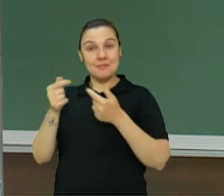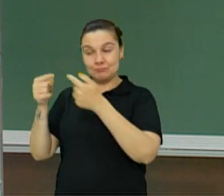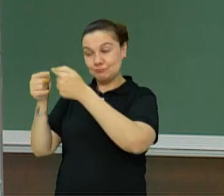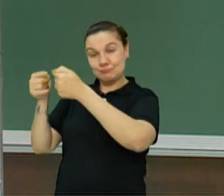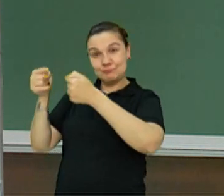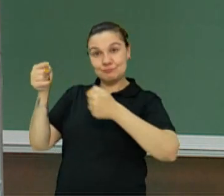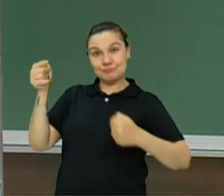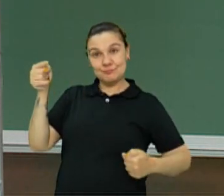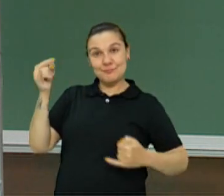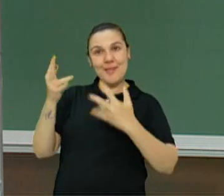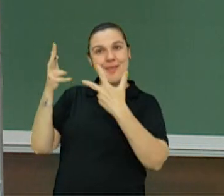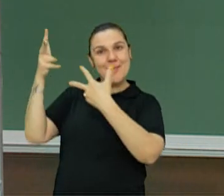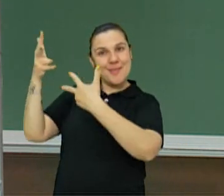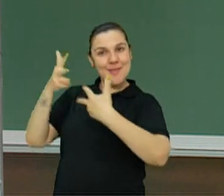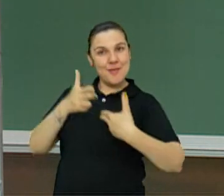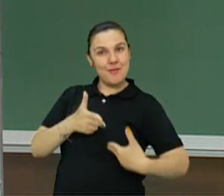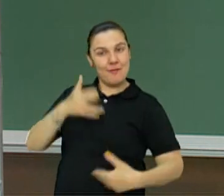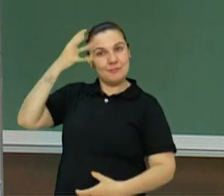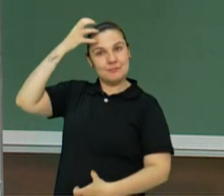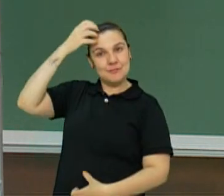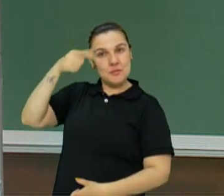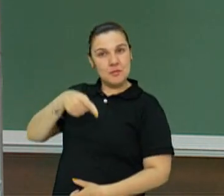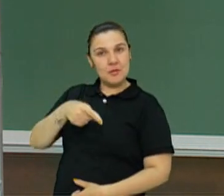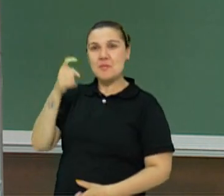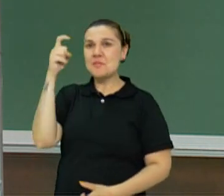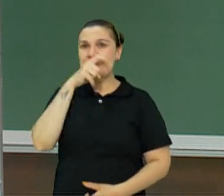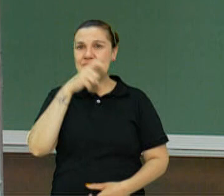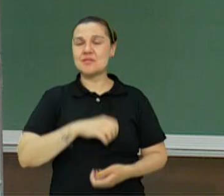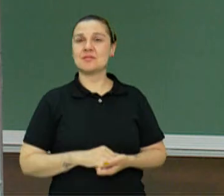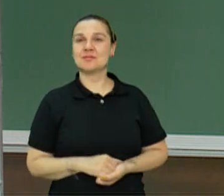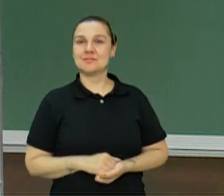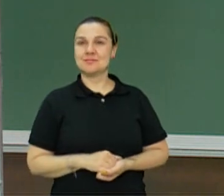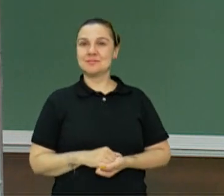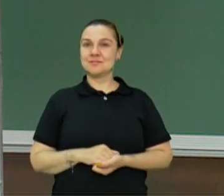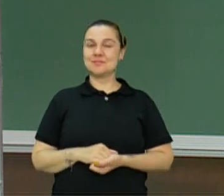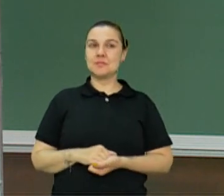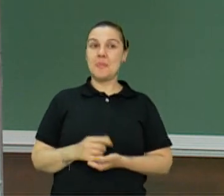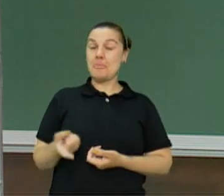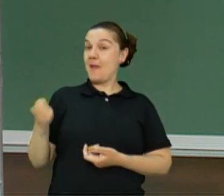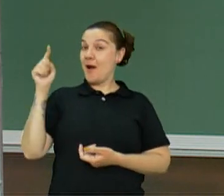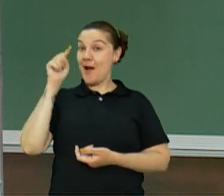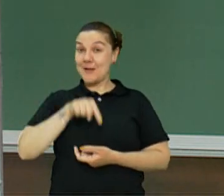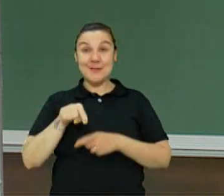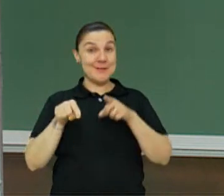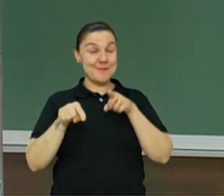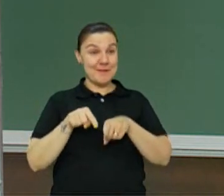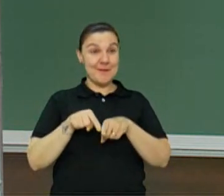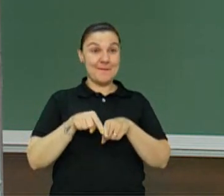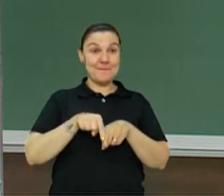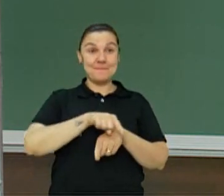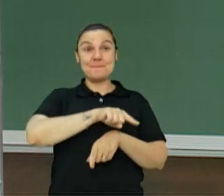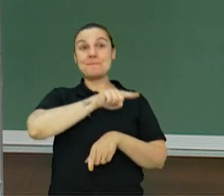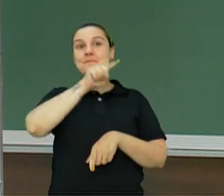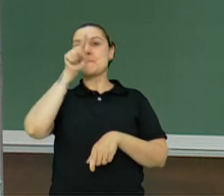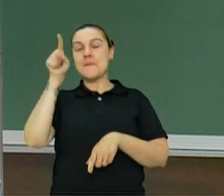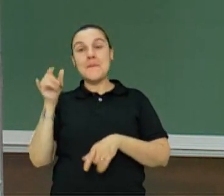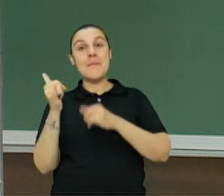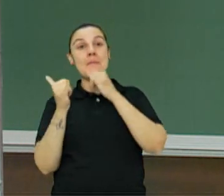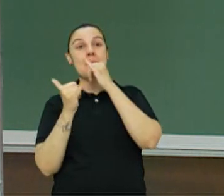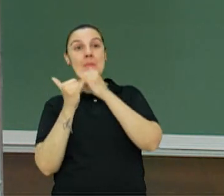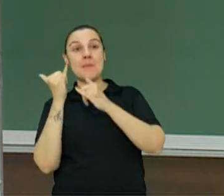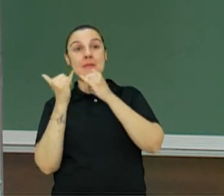representação a similaridade com os chimpanzés. Não é verdade. Nós não descendemos dos chimpanzés. Nós temos, sim,